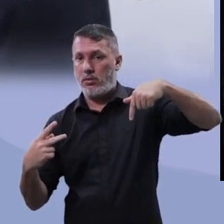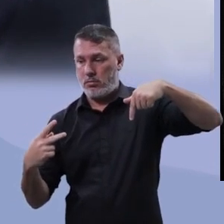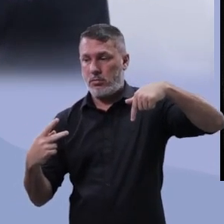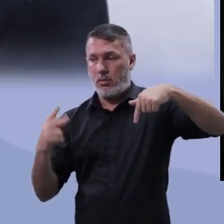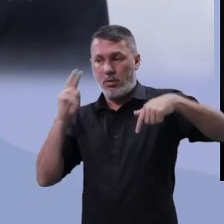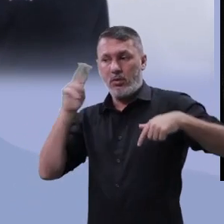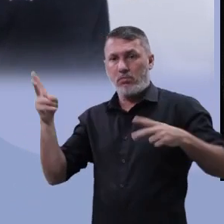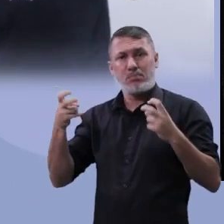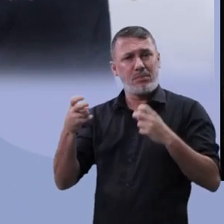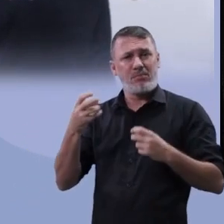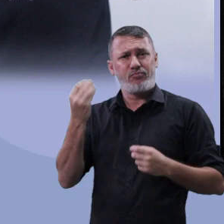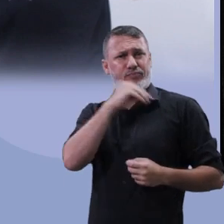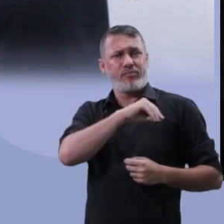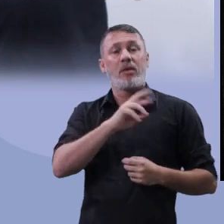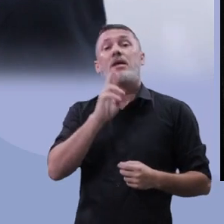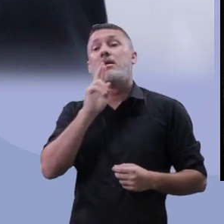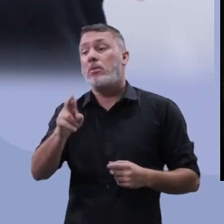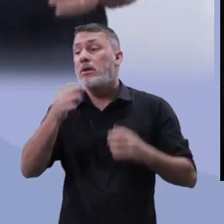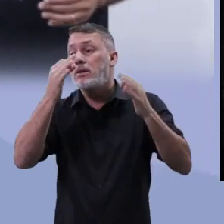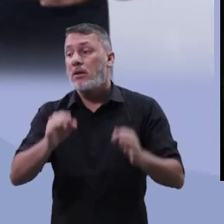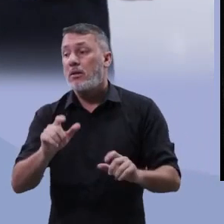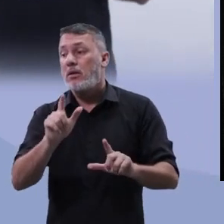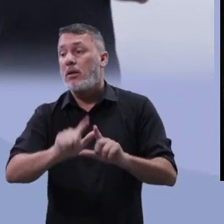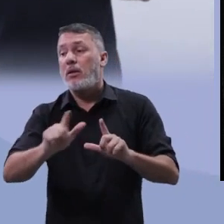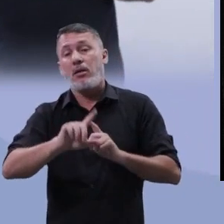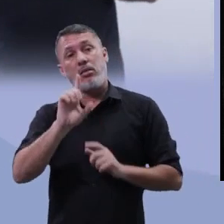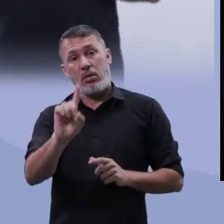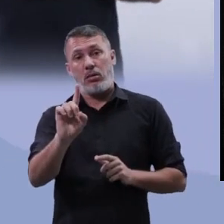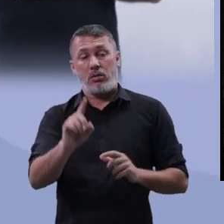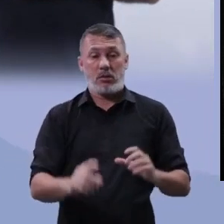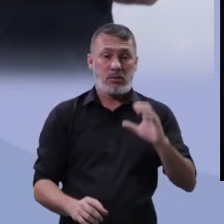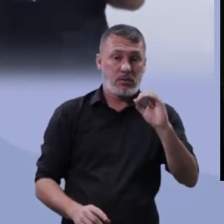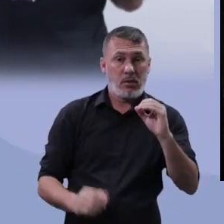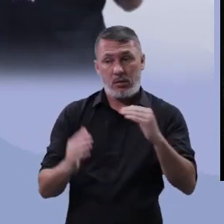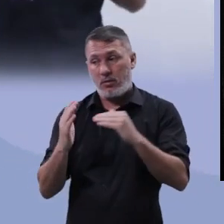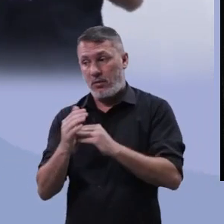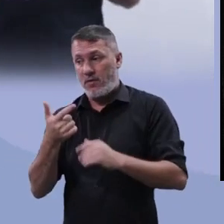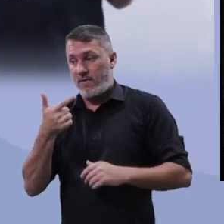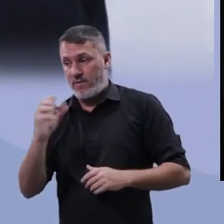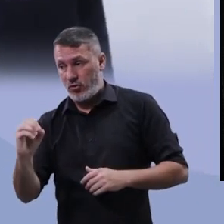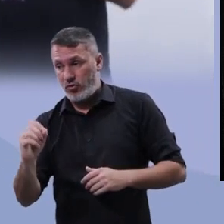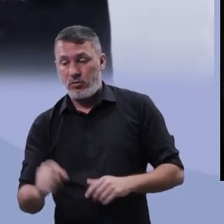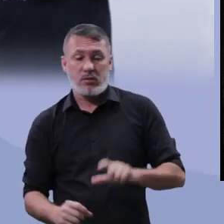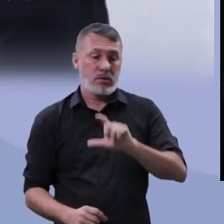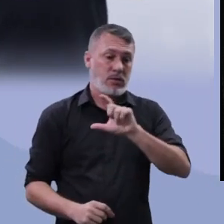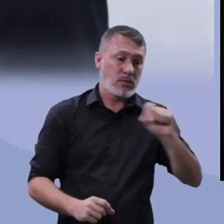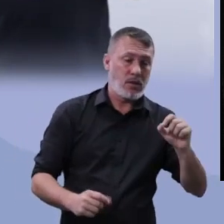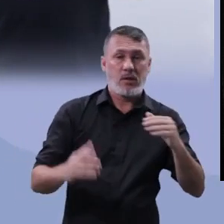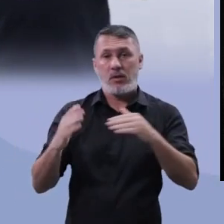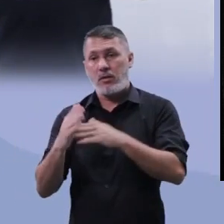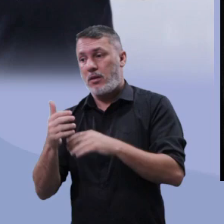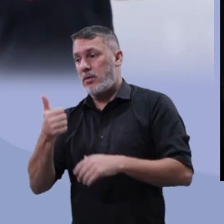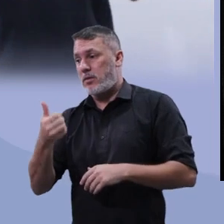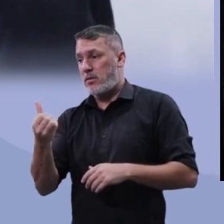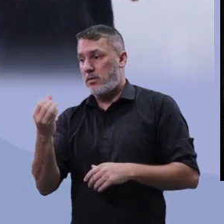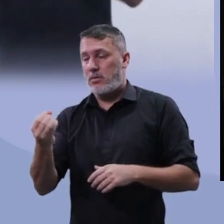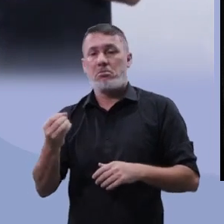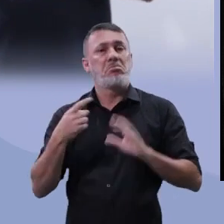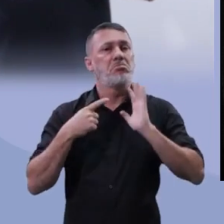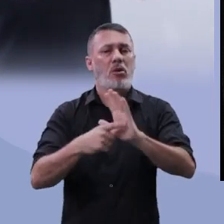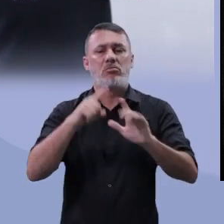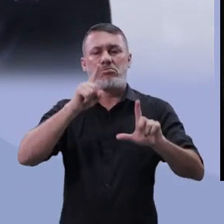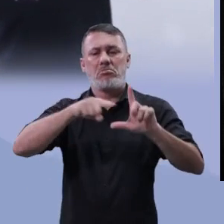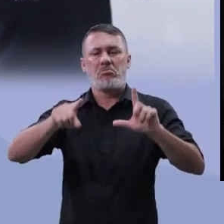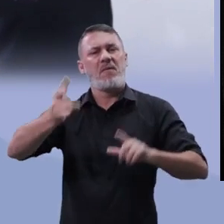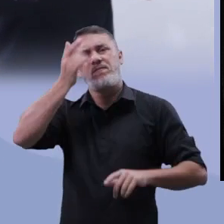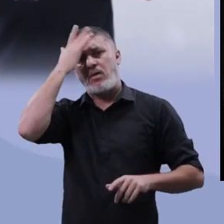P. Pegou a visão, meu hacker? Resposta certa, a letra D, de 0 a 20 e de 100 a 160. O gráfico